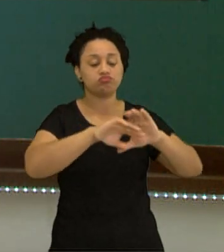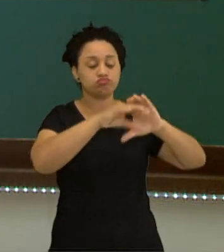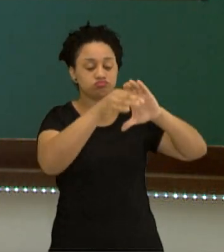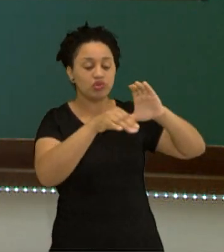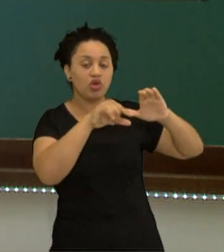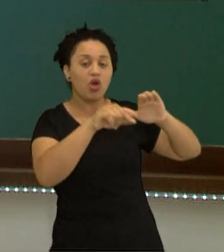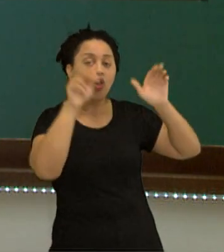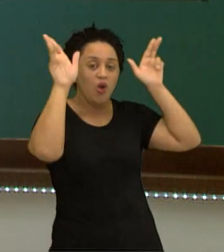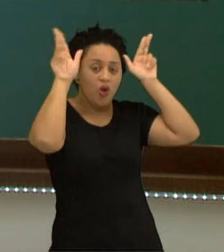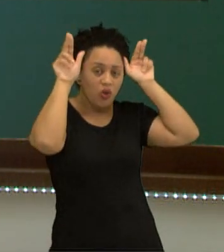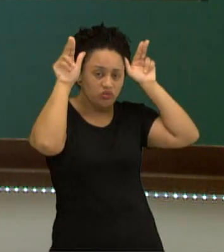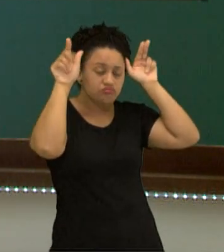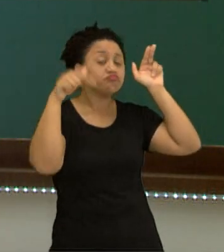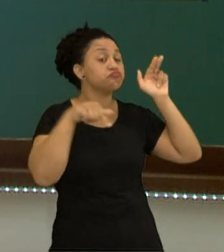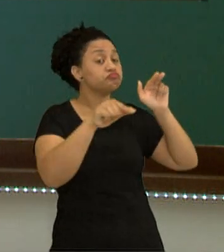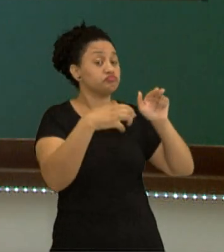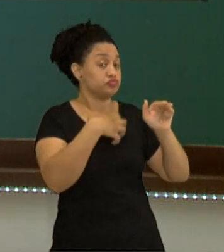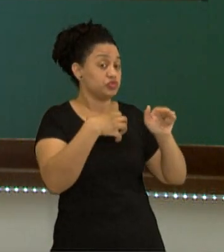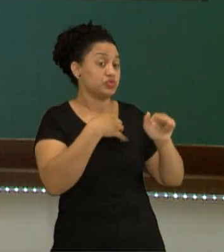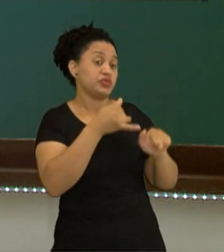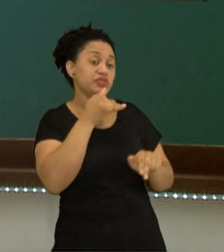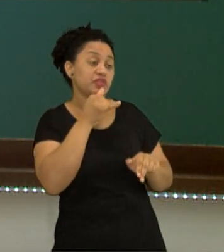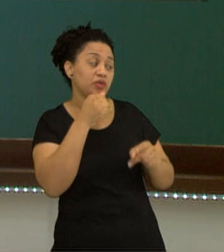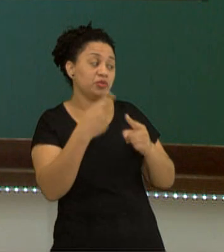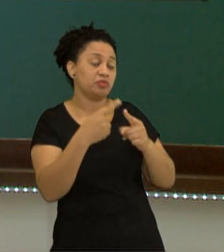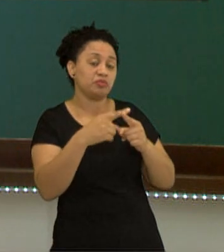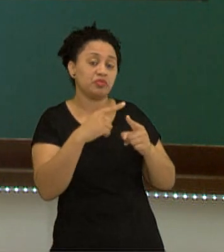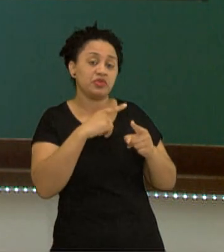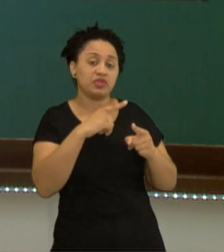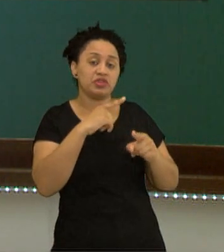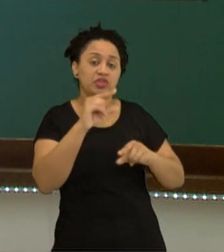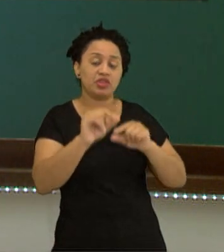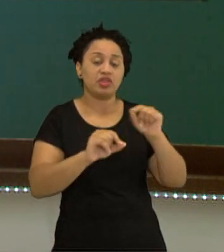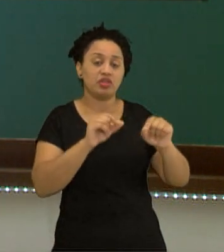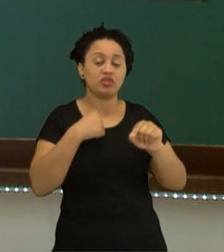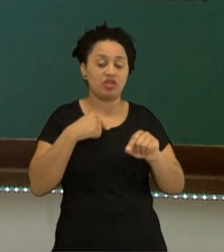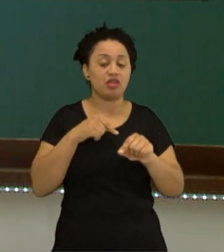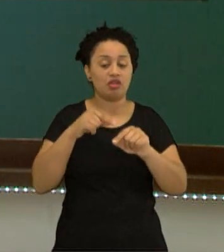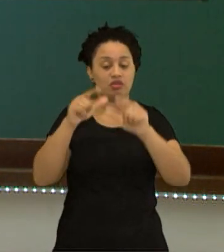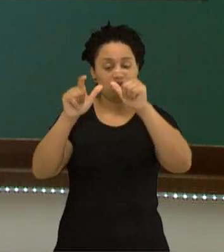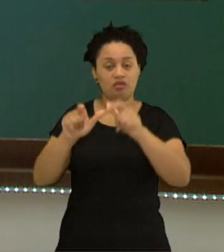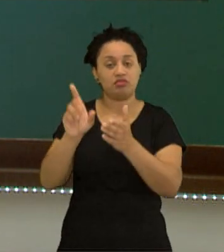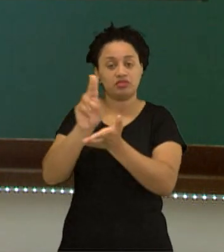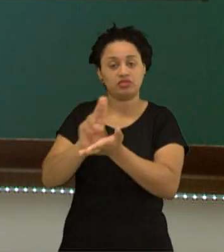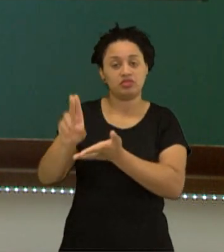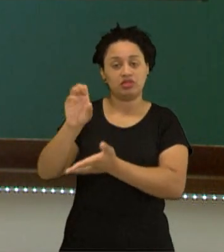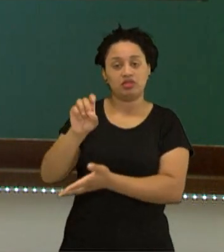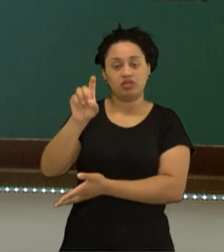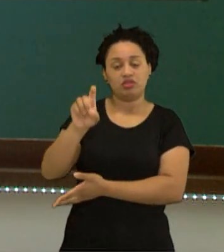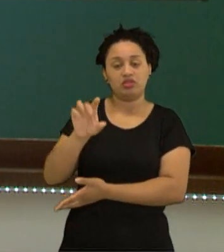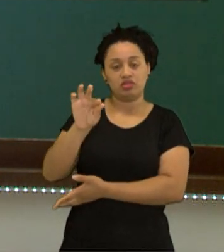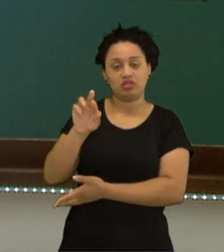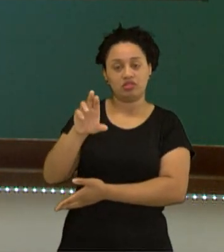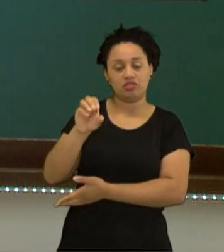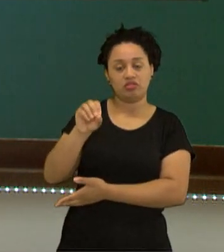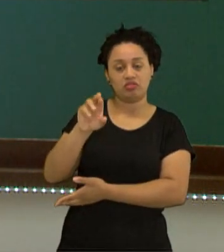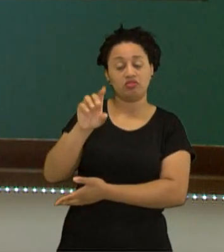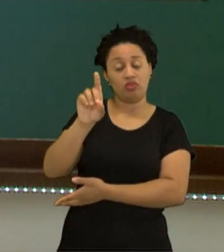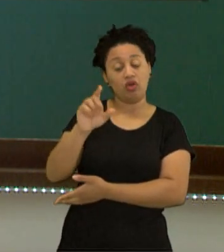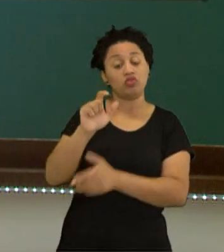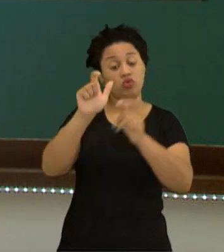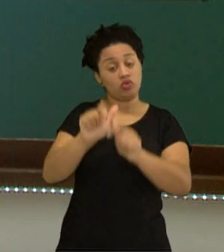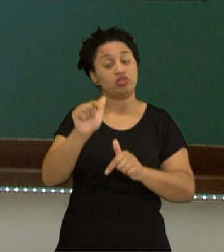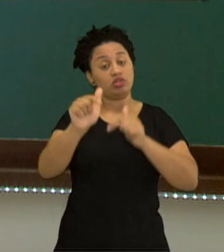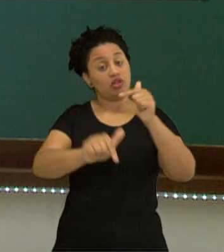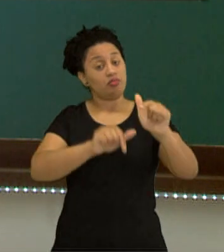Coelho é uma dessas. Por quê? Ocorre que em Oxford, onde vivia, trabalhava o